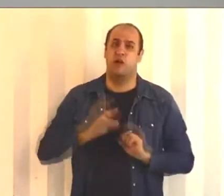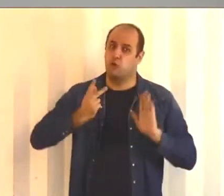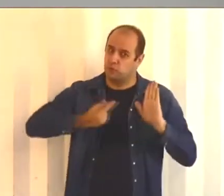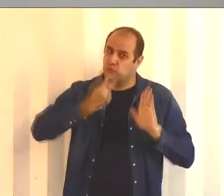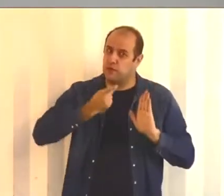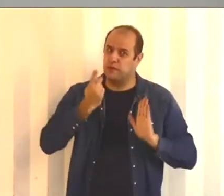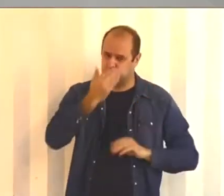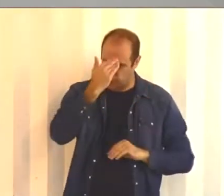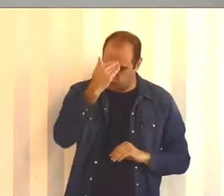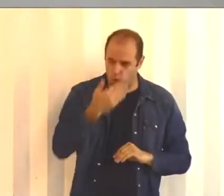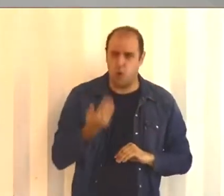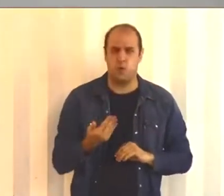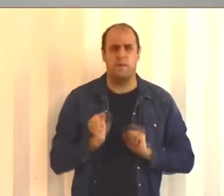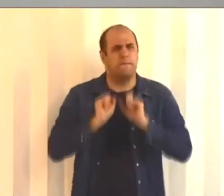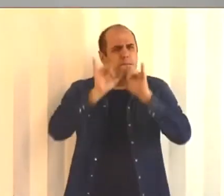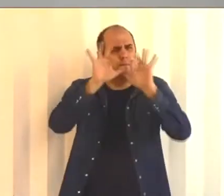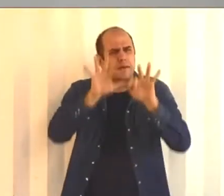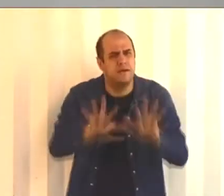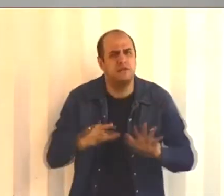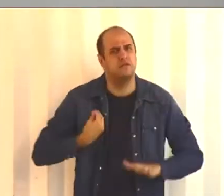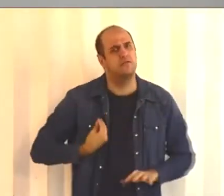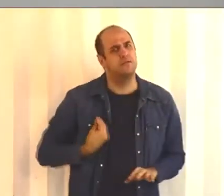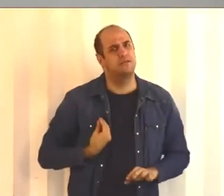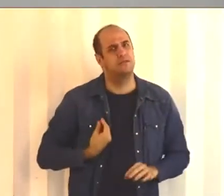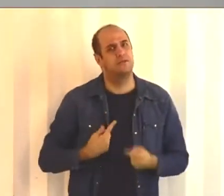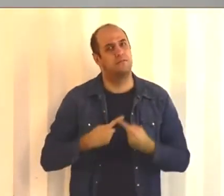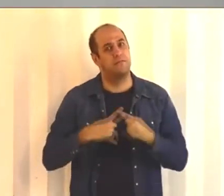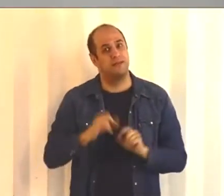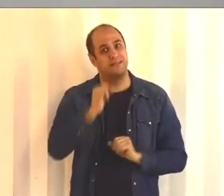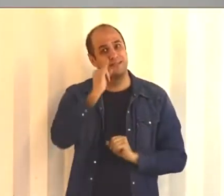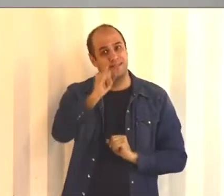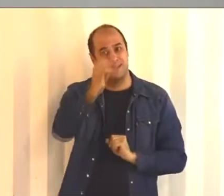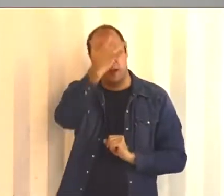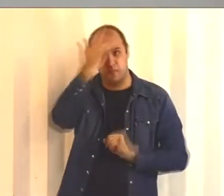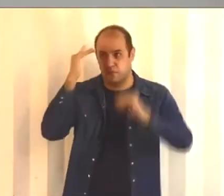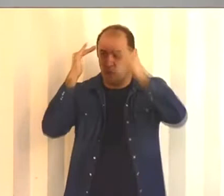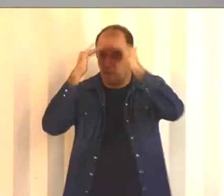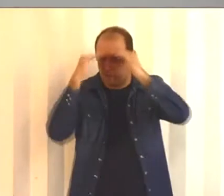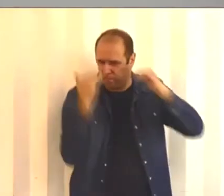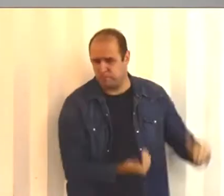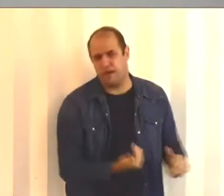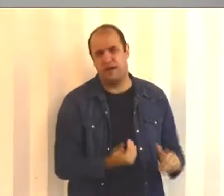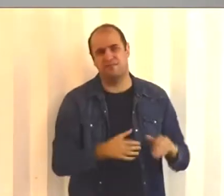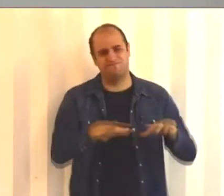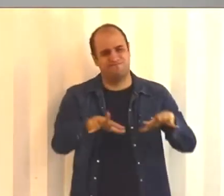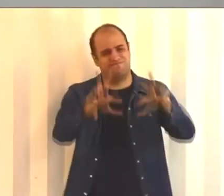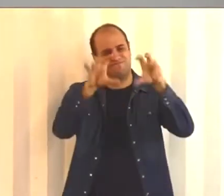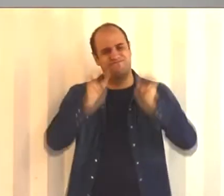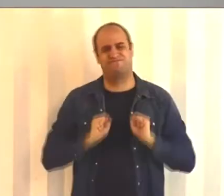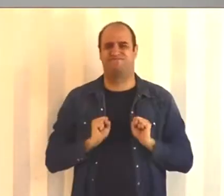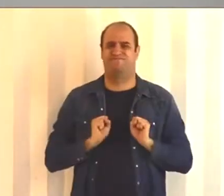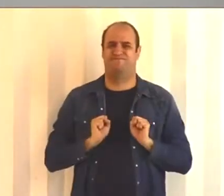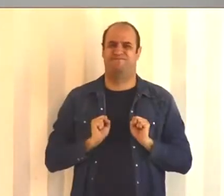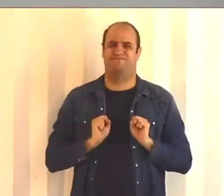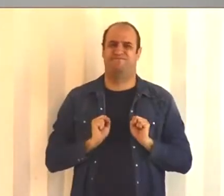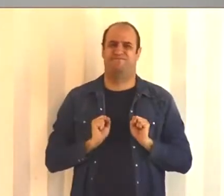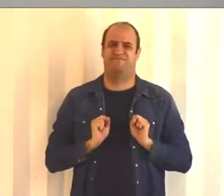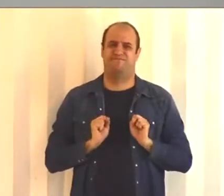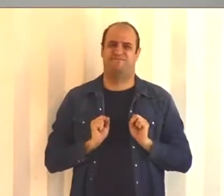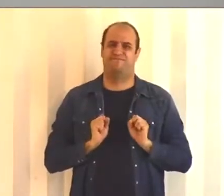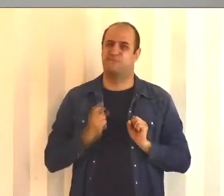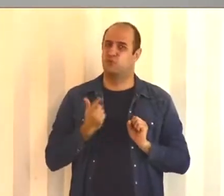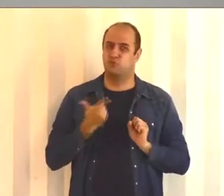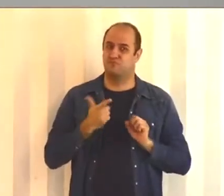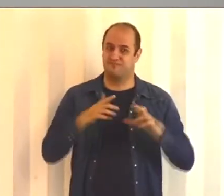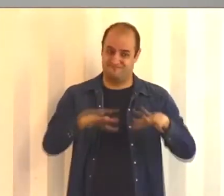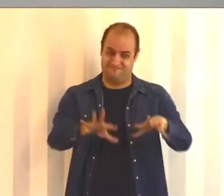terra, todo aquele que não honra o seu pai e sua mãe, está fora dessa promessa de bênção. E